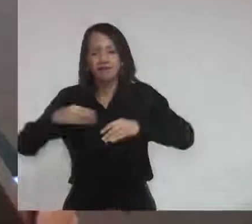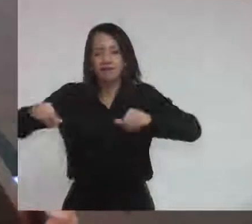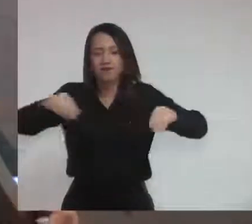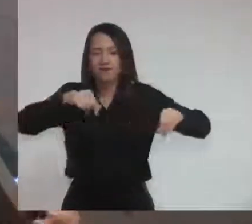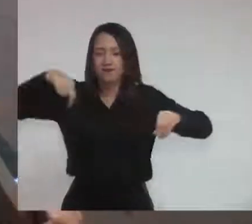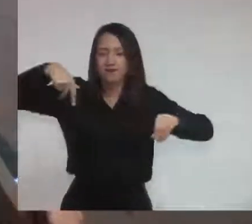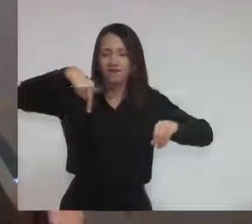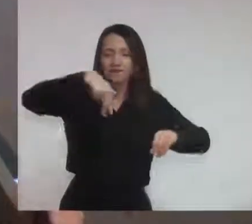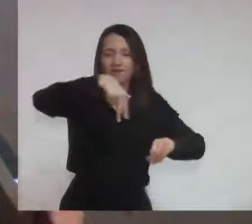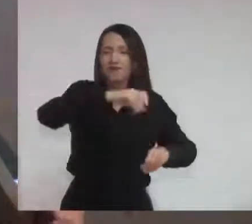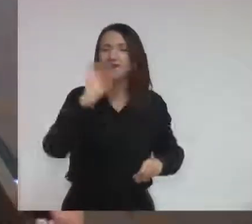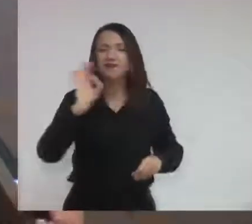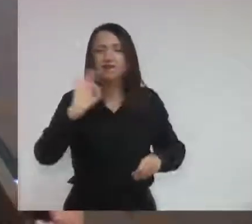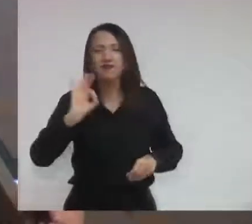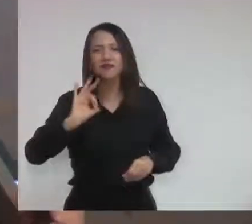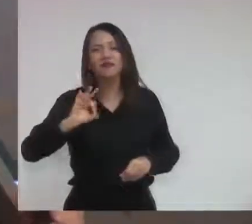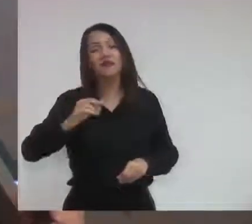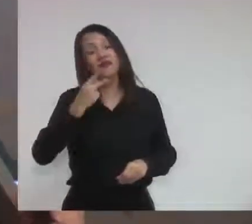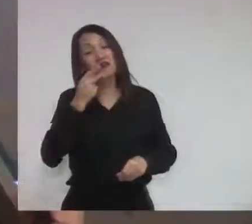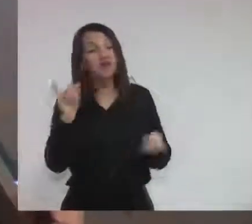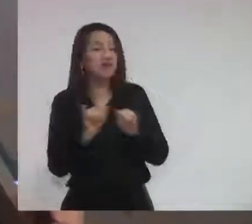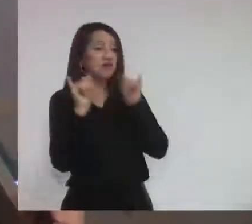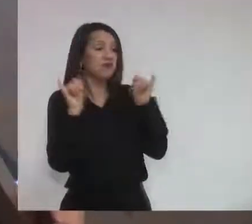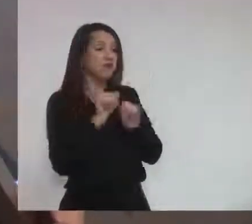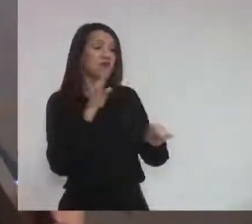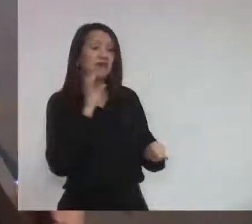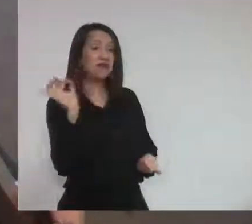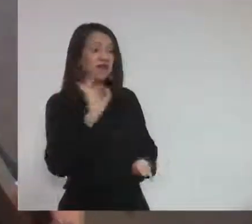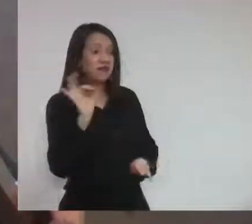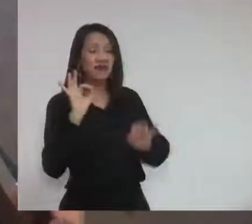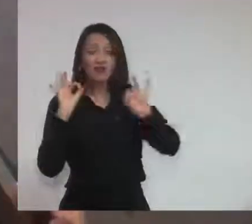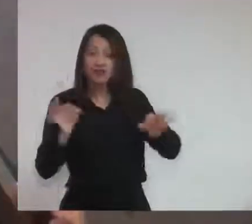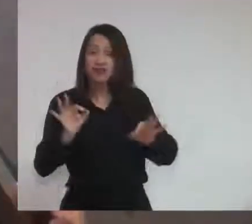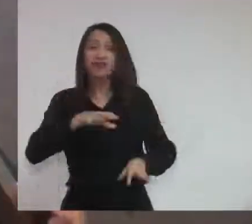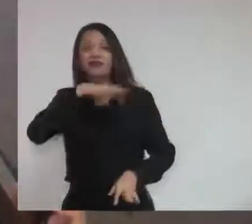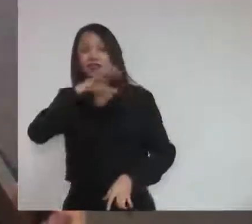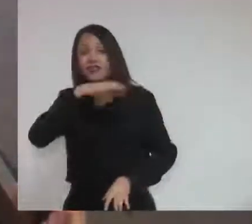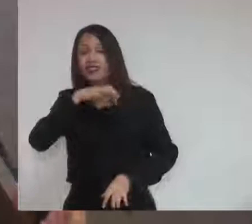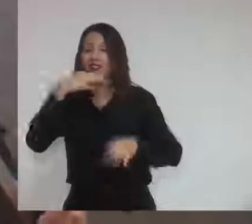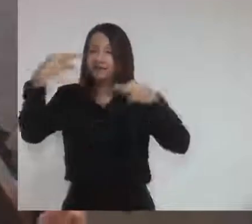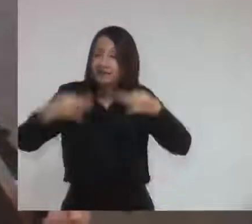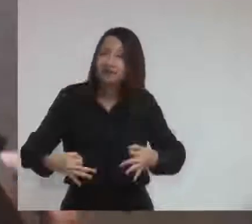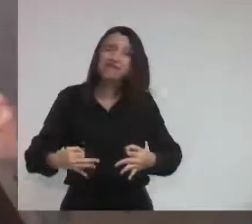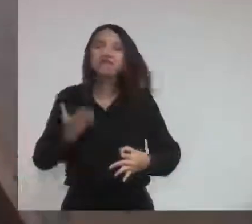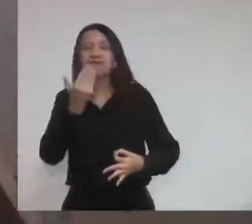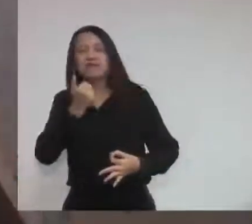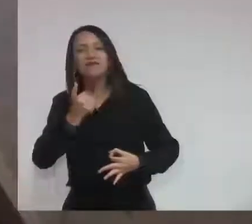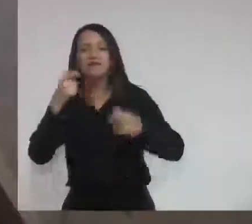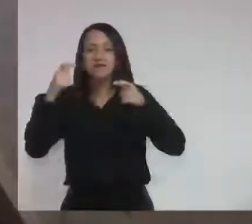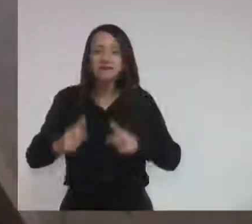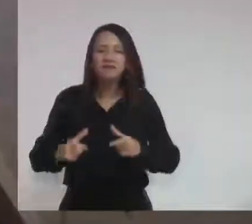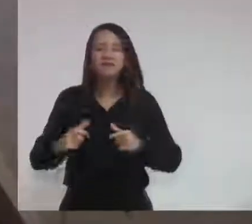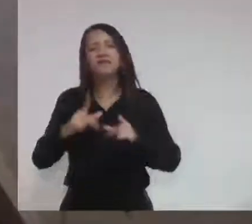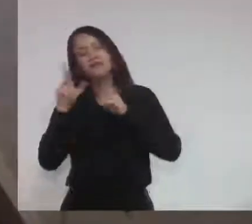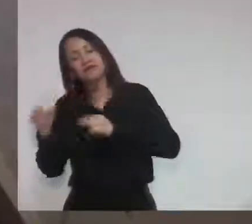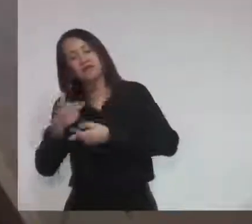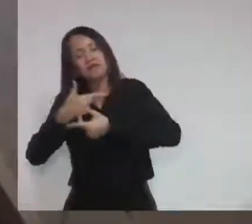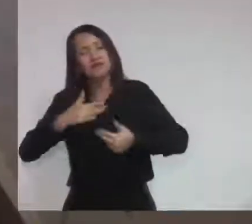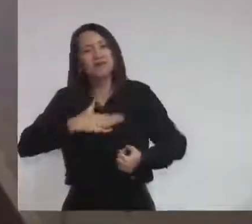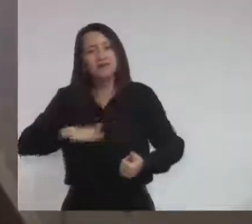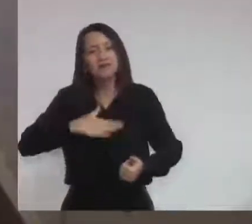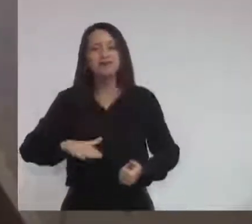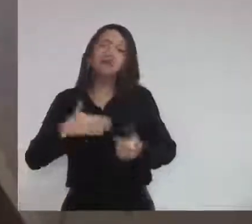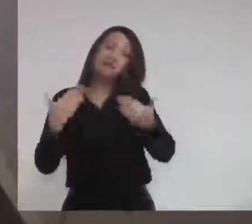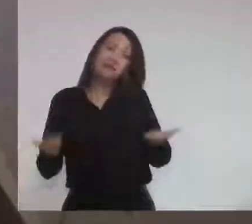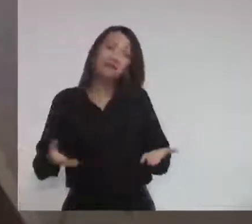falando besteira, falando sobre o que não sabe. Não conhece de manejo dos animais, como que é o manejo adequado, correto, né? Mas a gente sabe que aí vem um